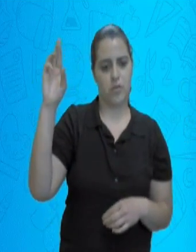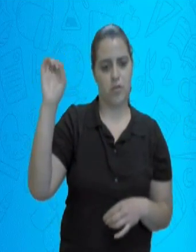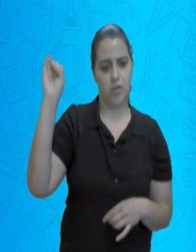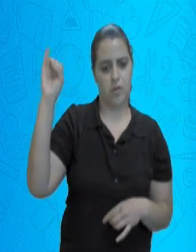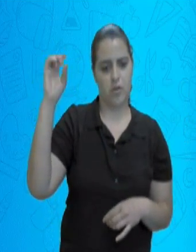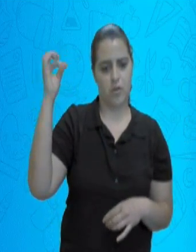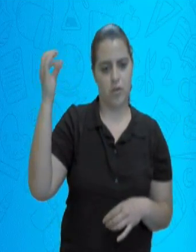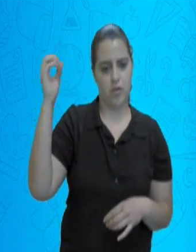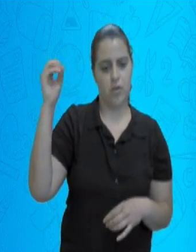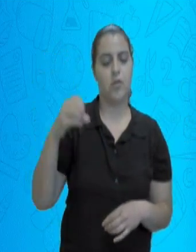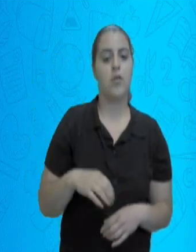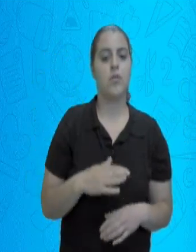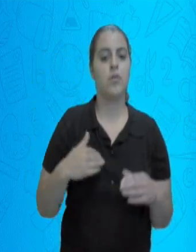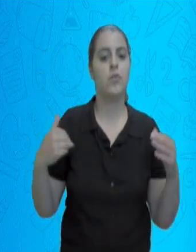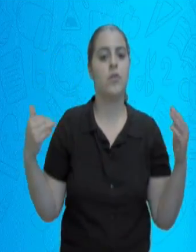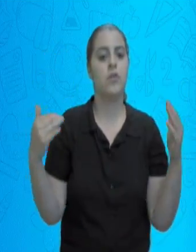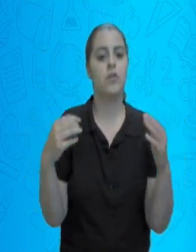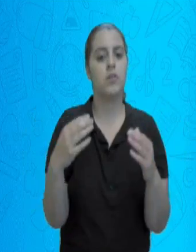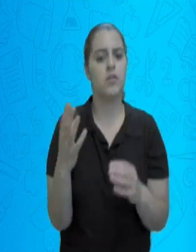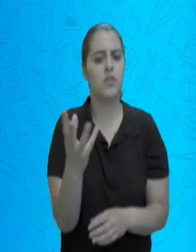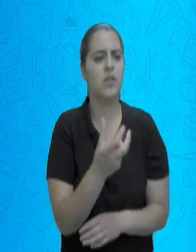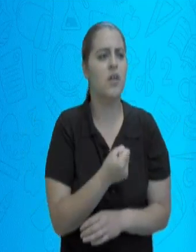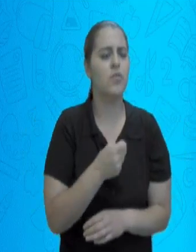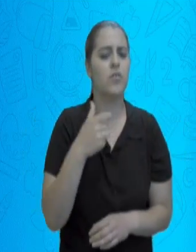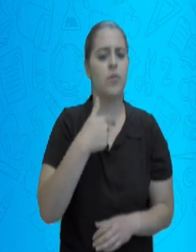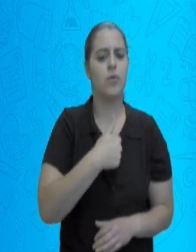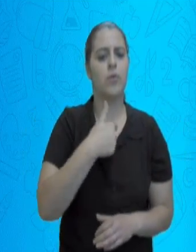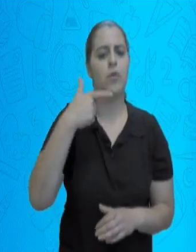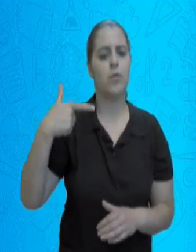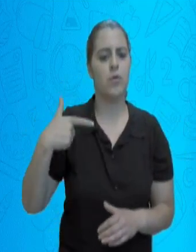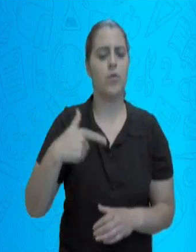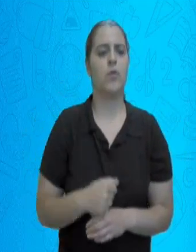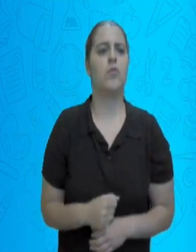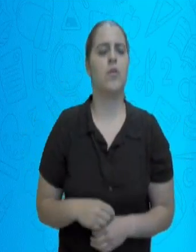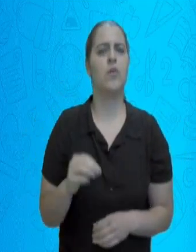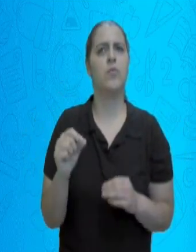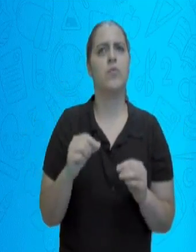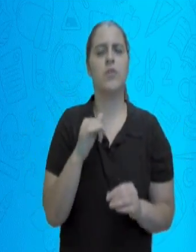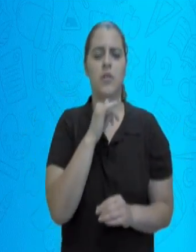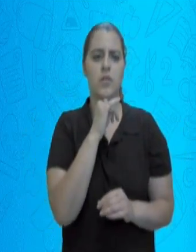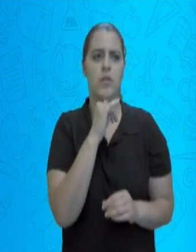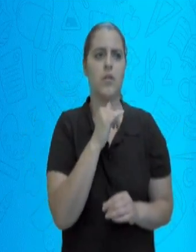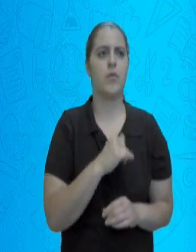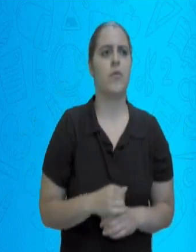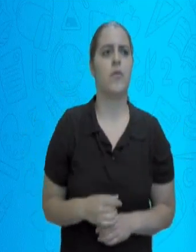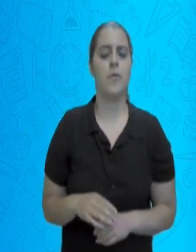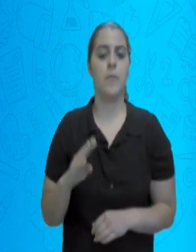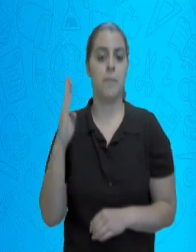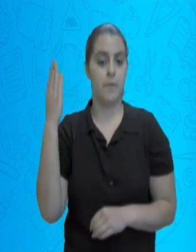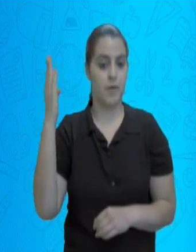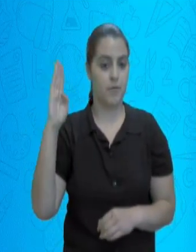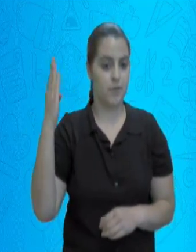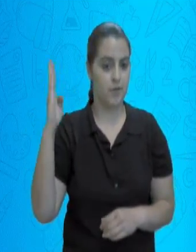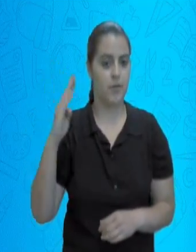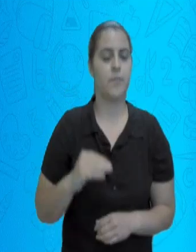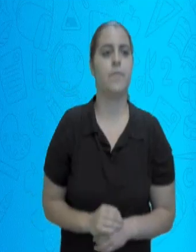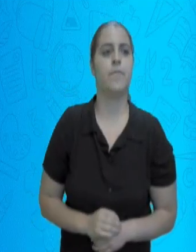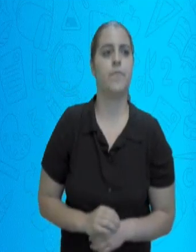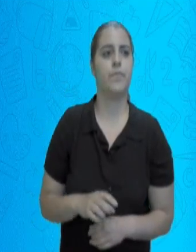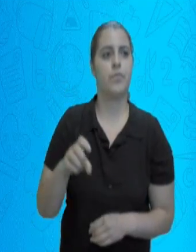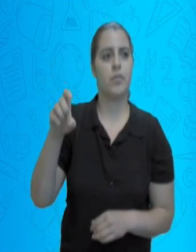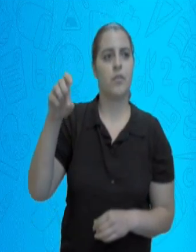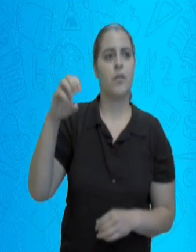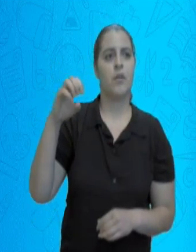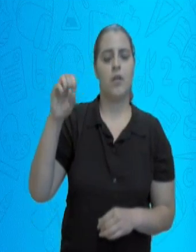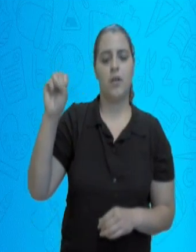Valadares? No total são 12 distritos. Alguns deles são, vocês já ouviram falar de Baguari,